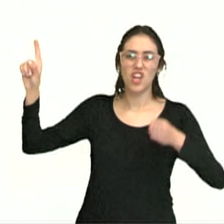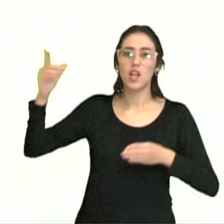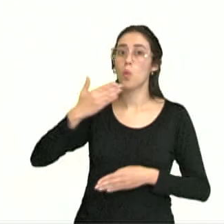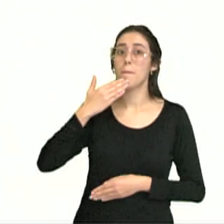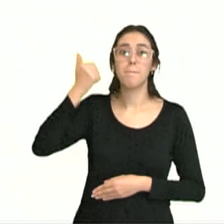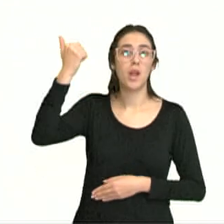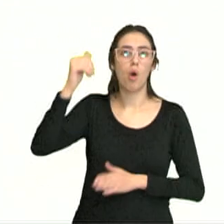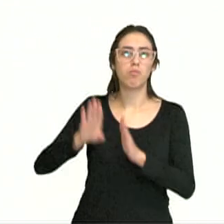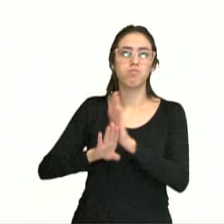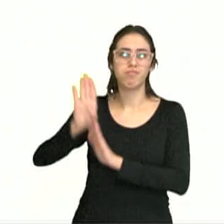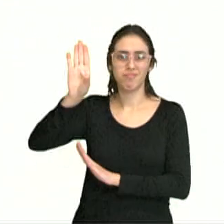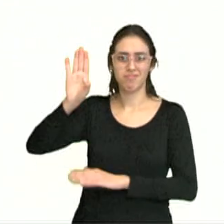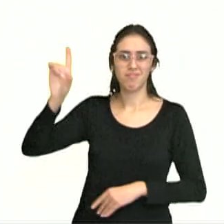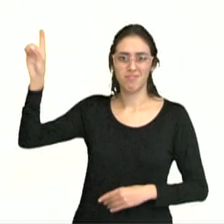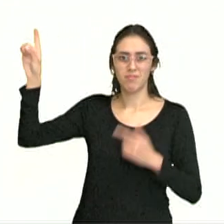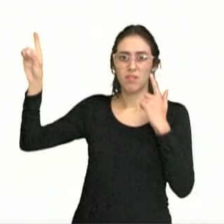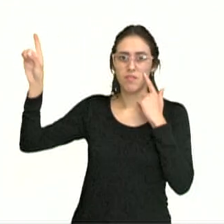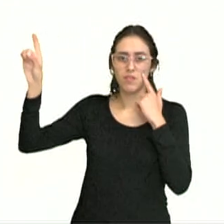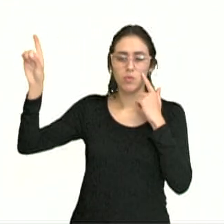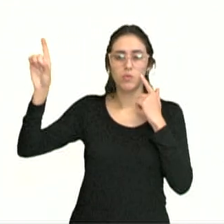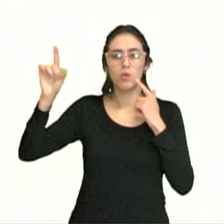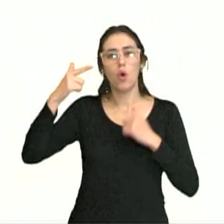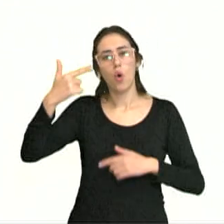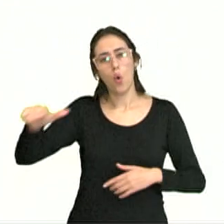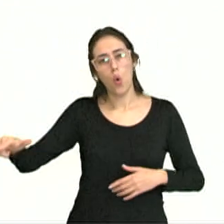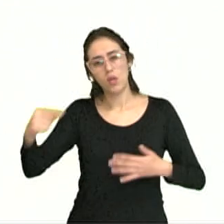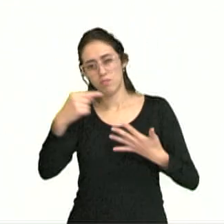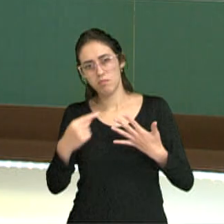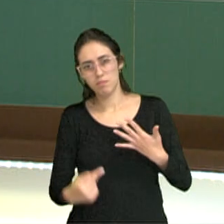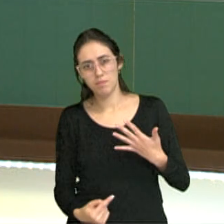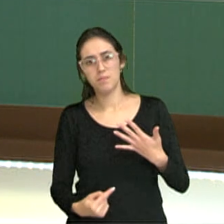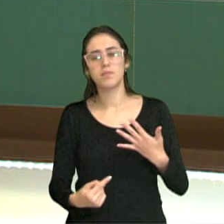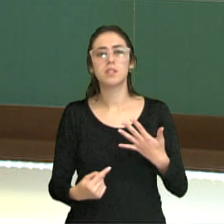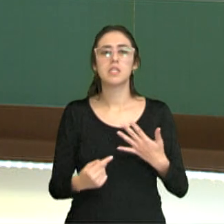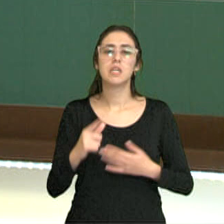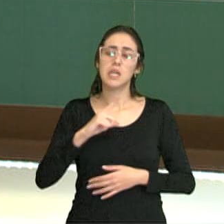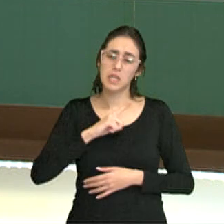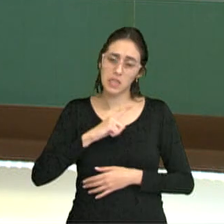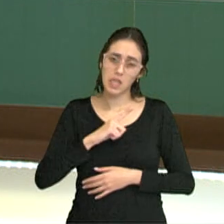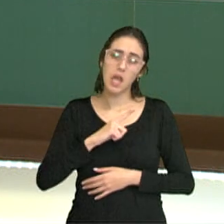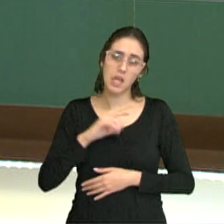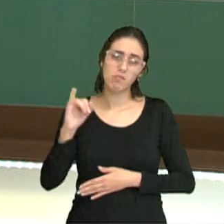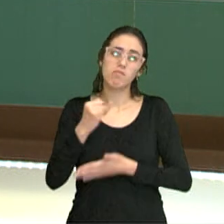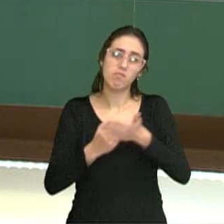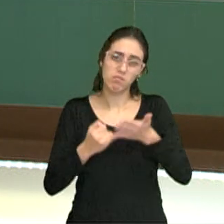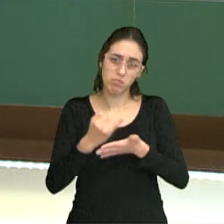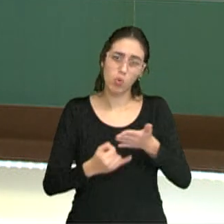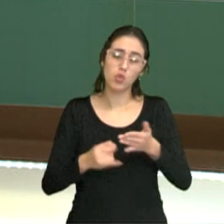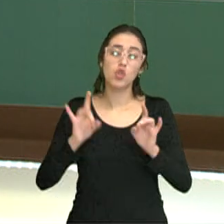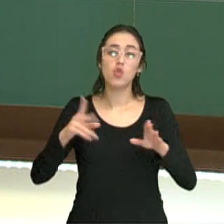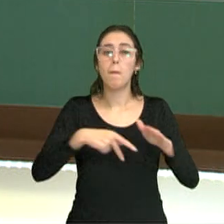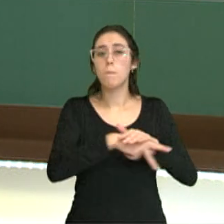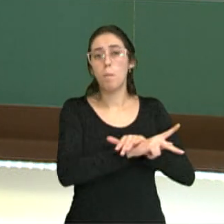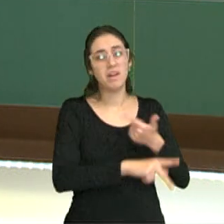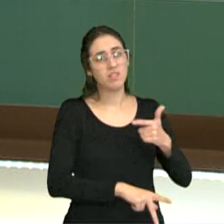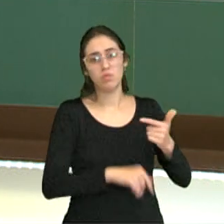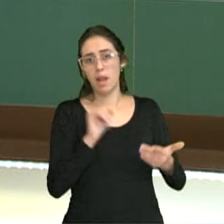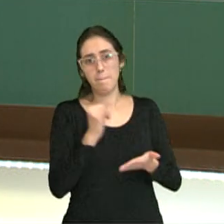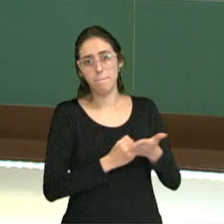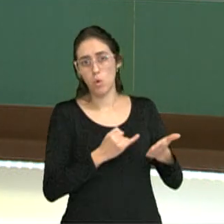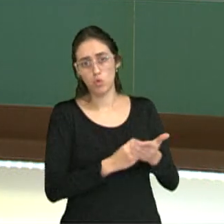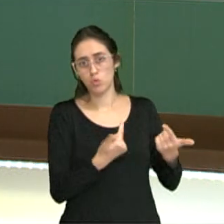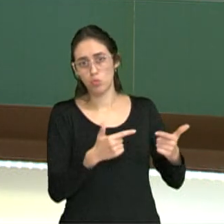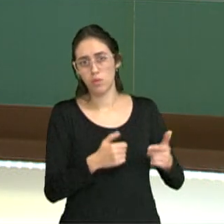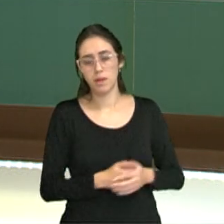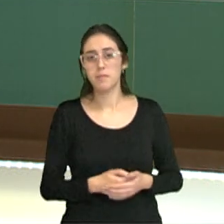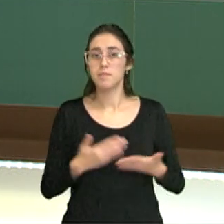mais. Todas as outras aqui, tirando a poupança, terão também imposto de renda sobre o rendimento. Então, vocês vejam